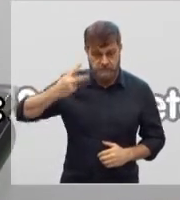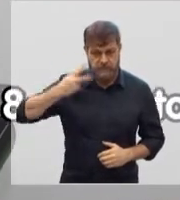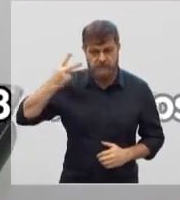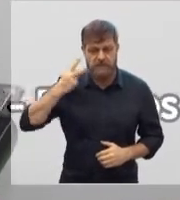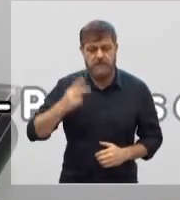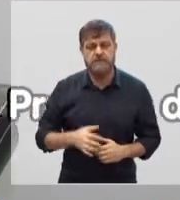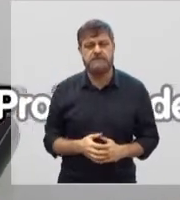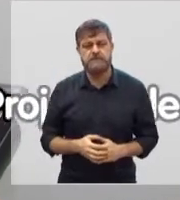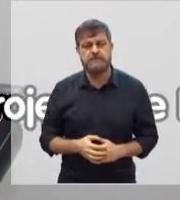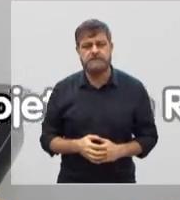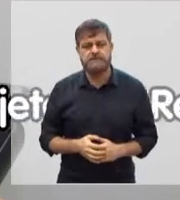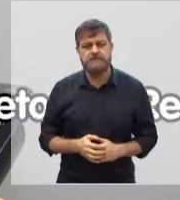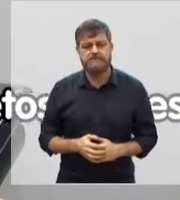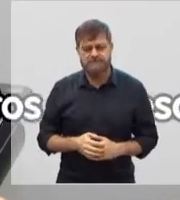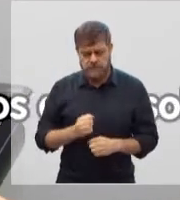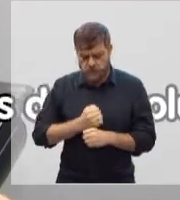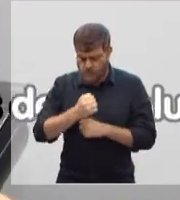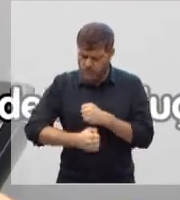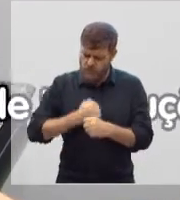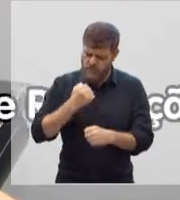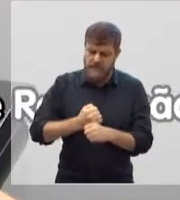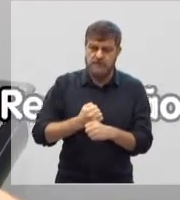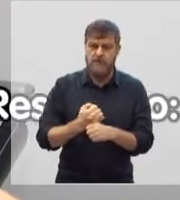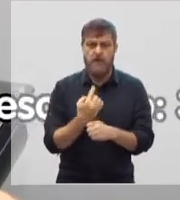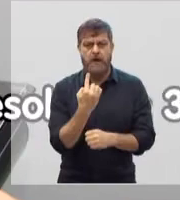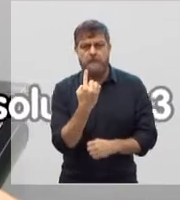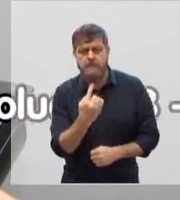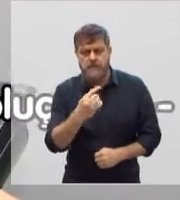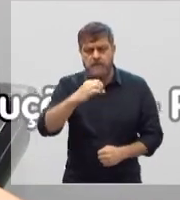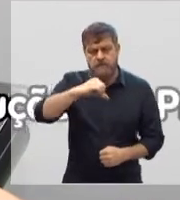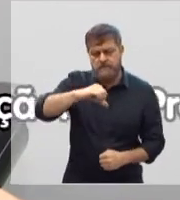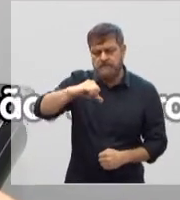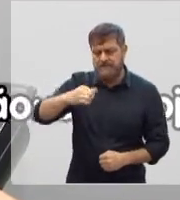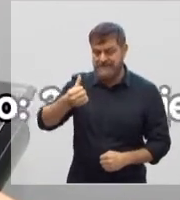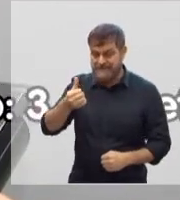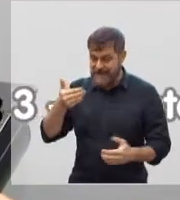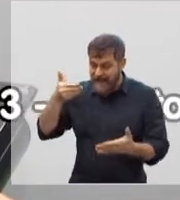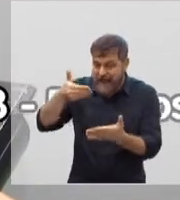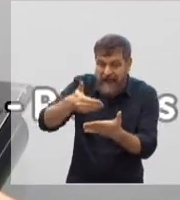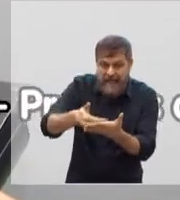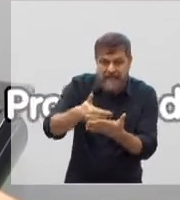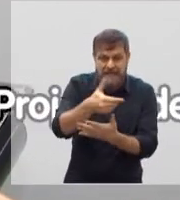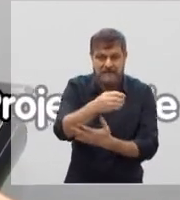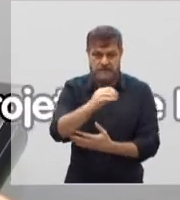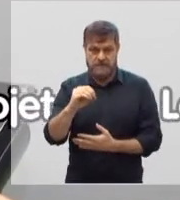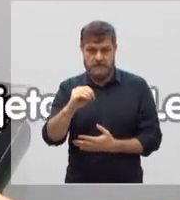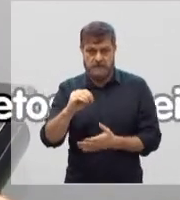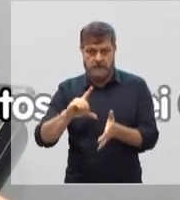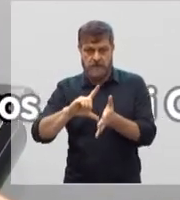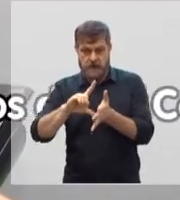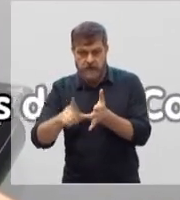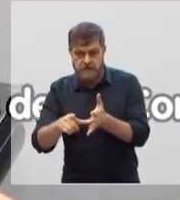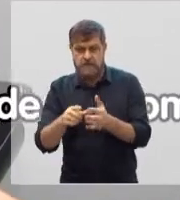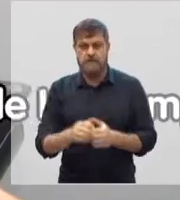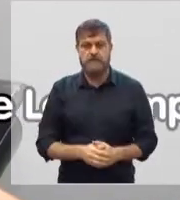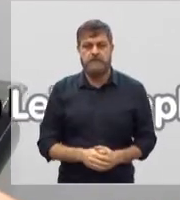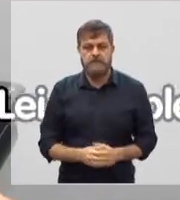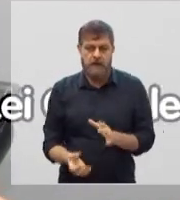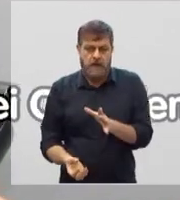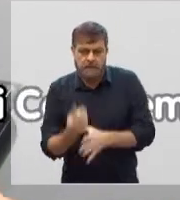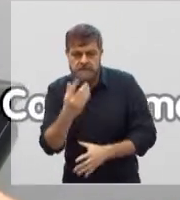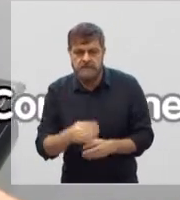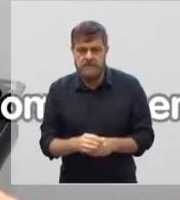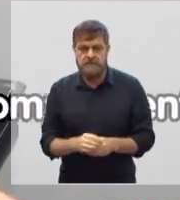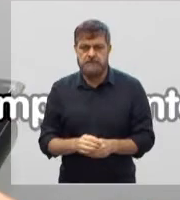fui vereador do ano de 1996 a 2000. Depois eu vim